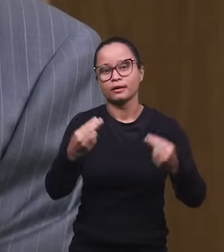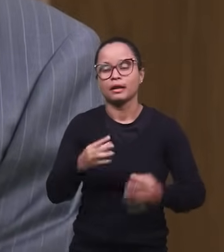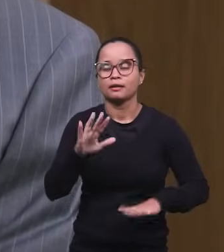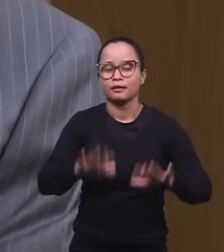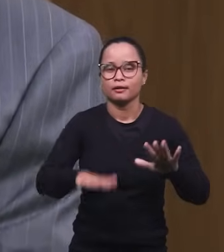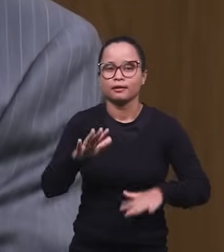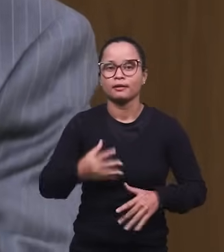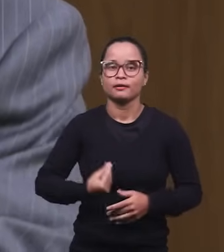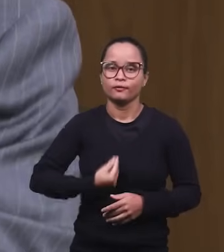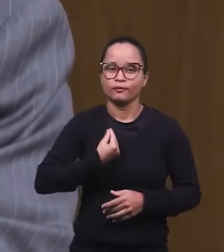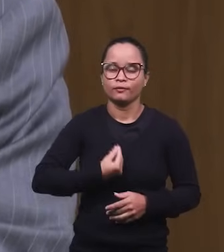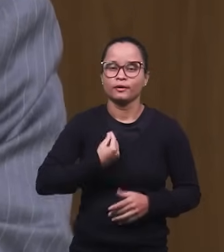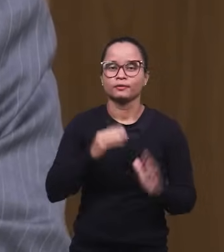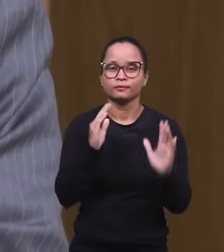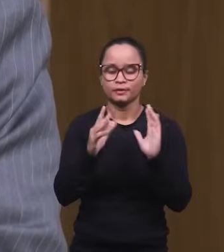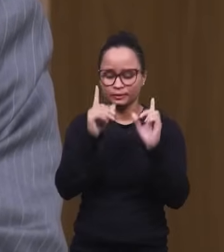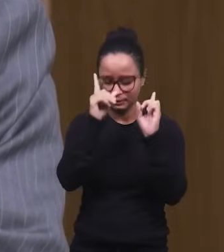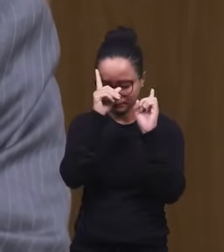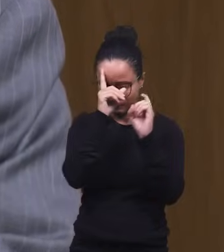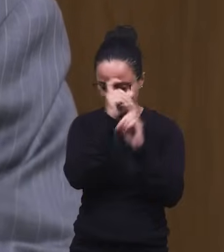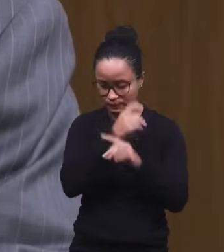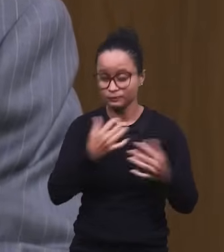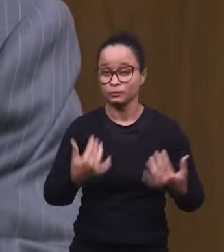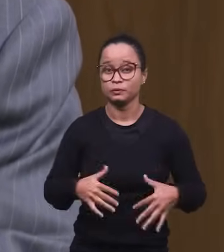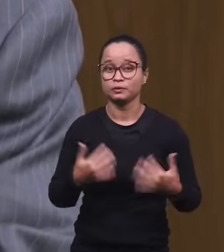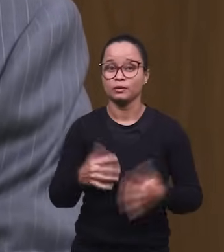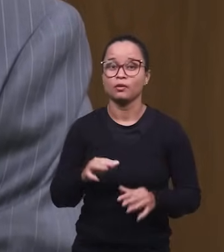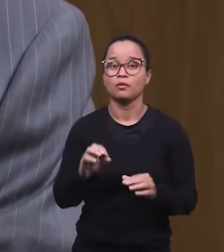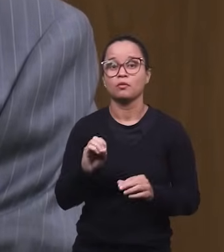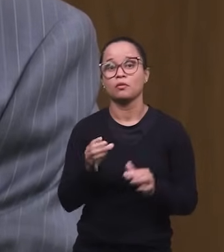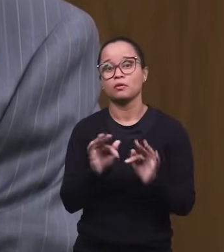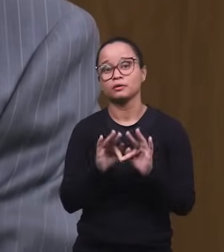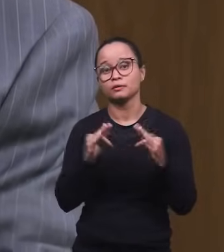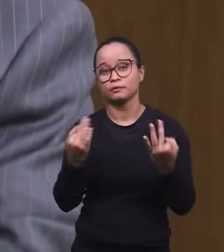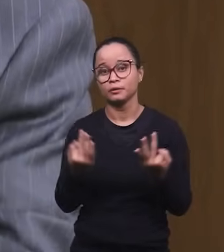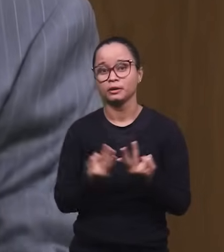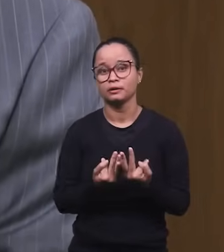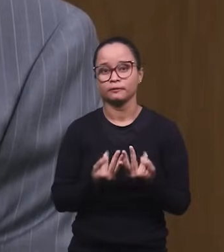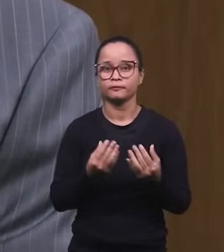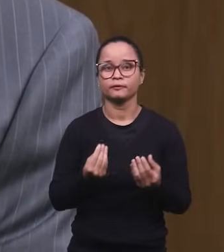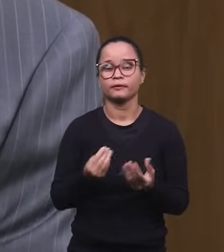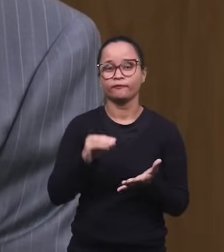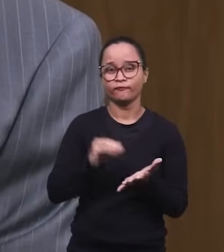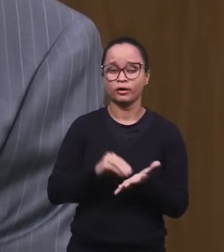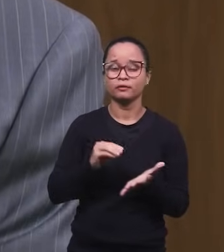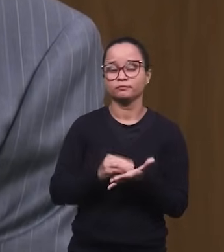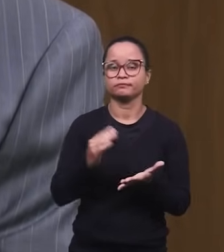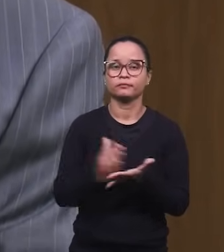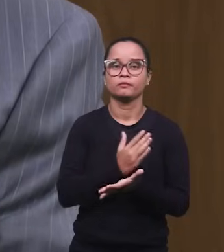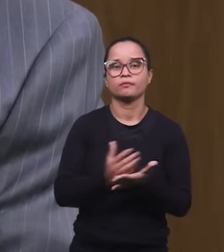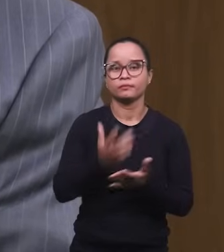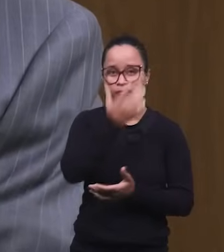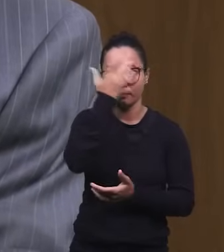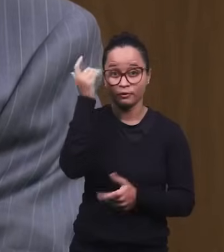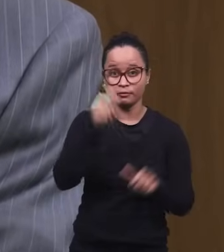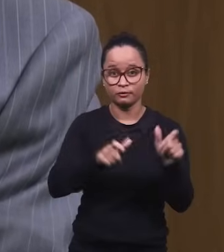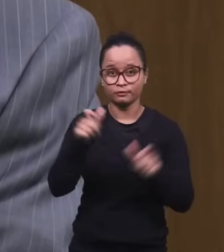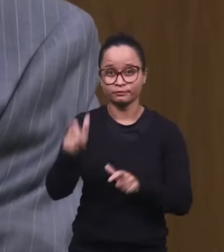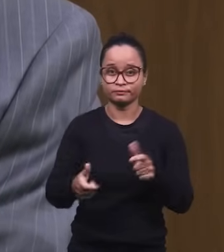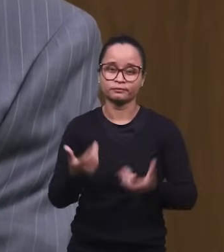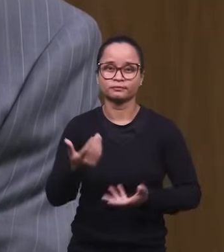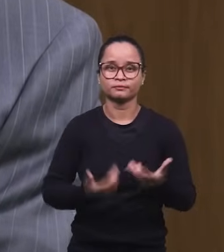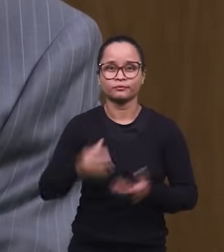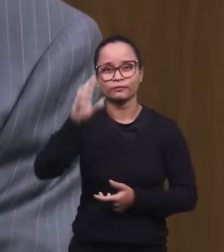participando conosco, às vezes está vivendo um momento desse, ou na família, nem todos servem o Senhor,